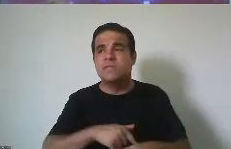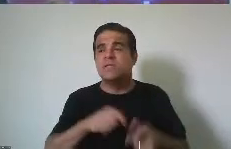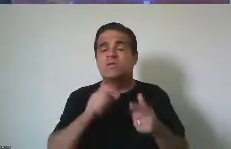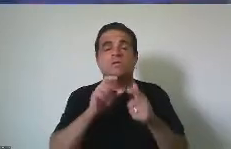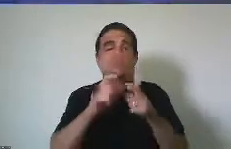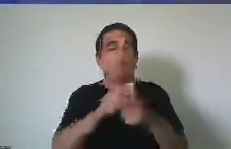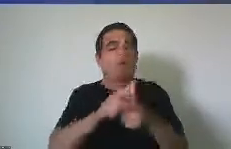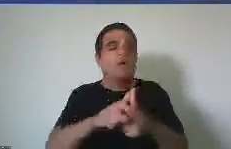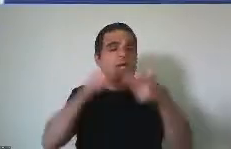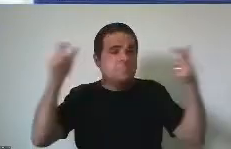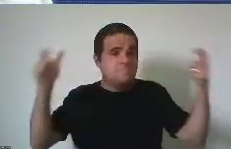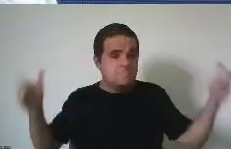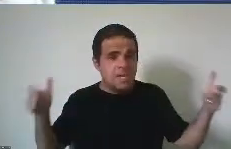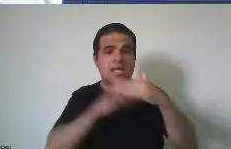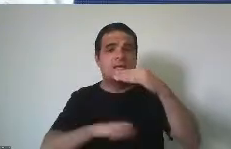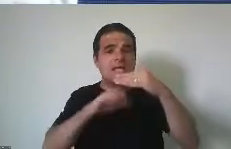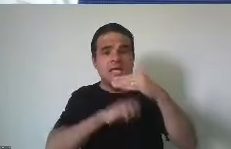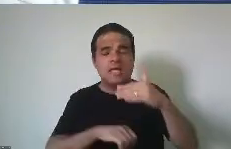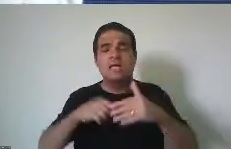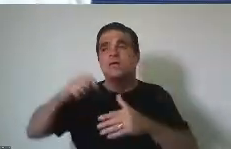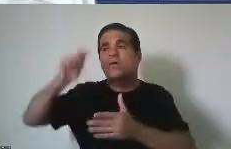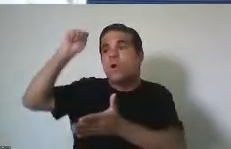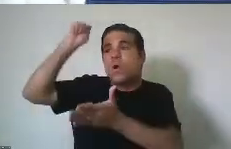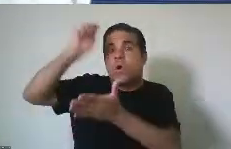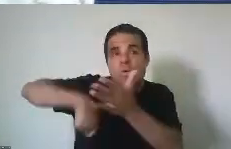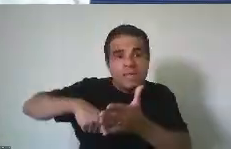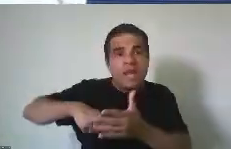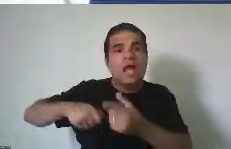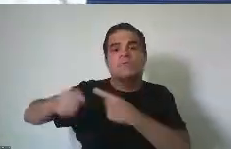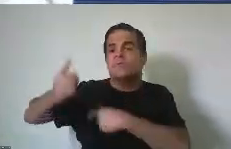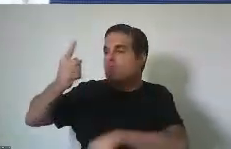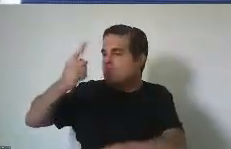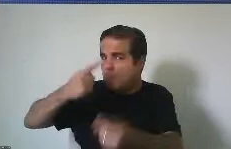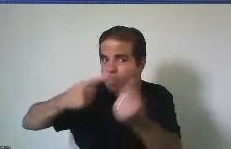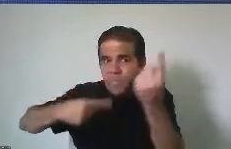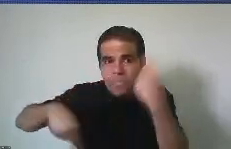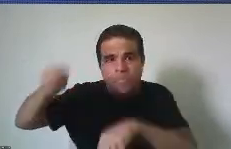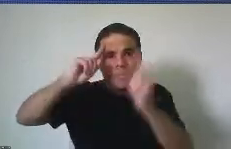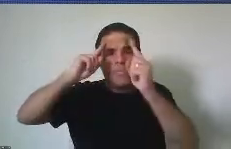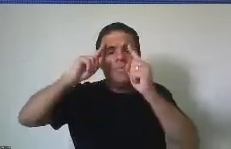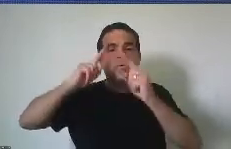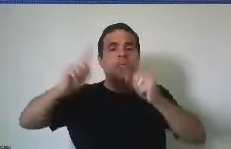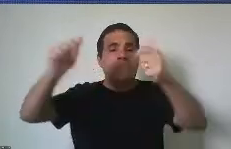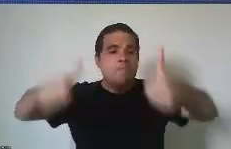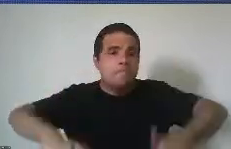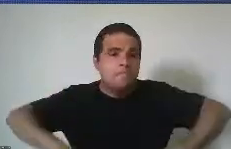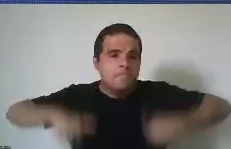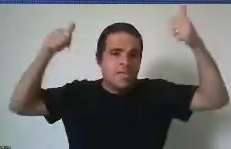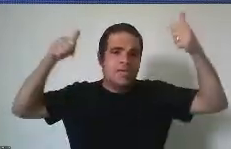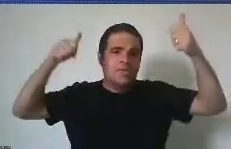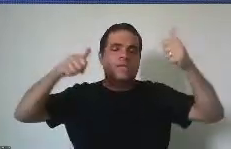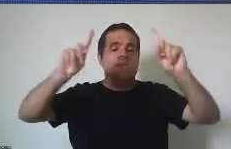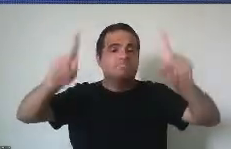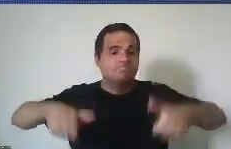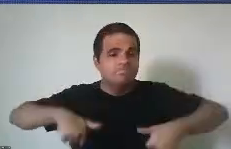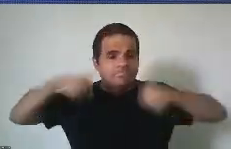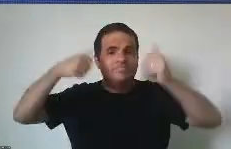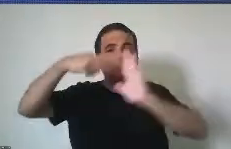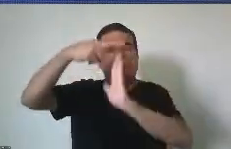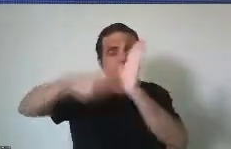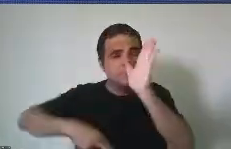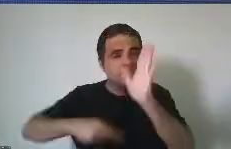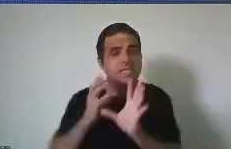que têm contratos renovados tem o direito de fazer reforços e melhorias com reconhecimento de uma receita adicional